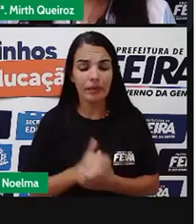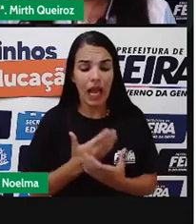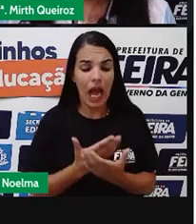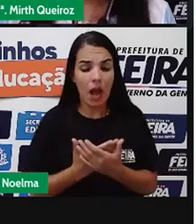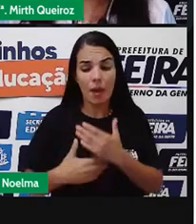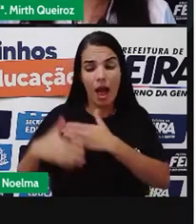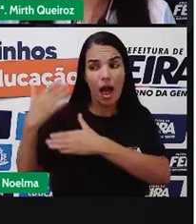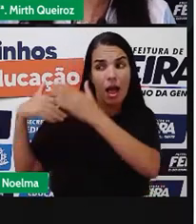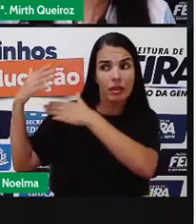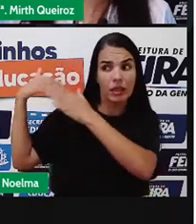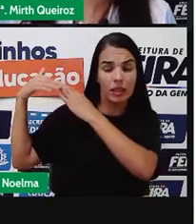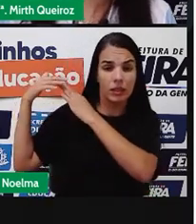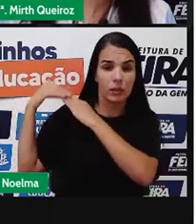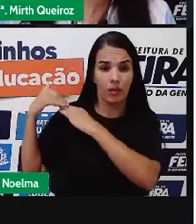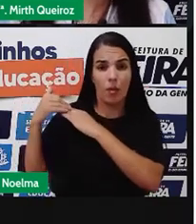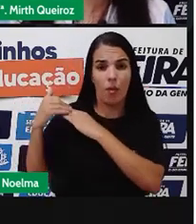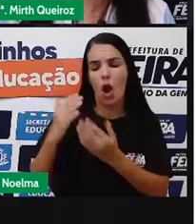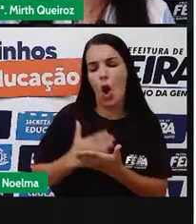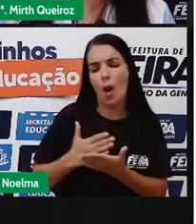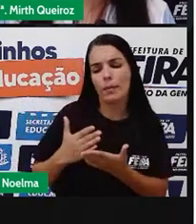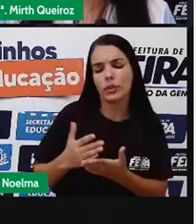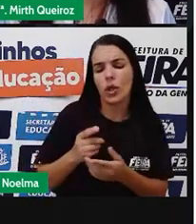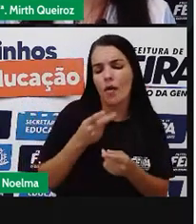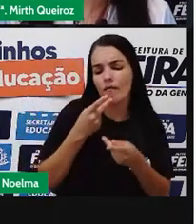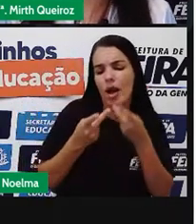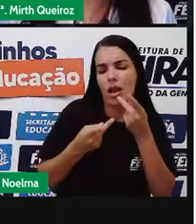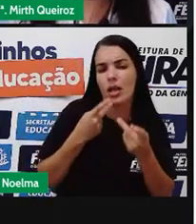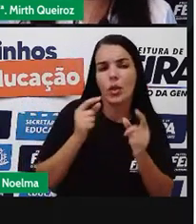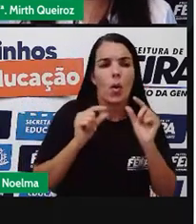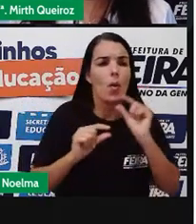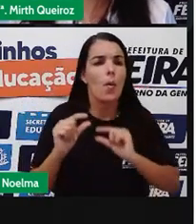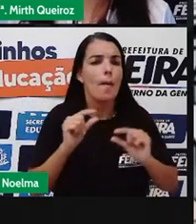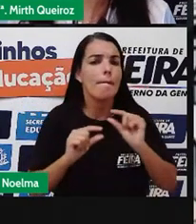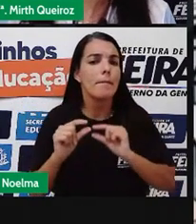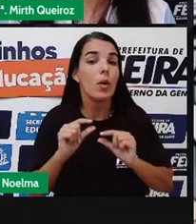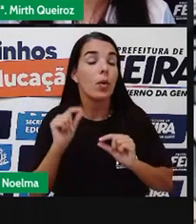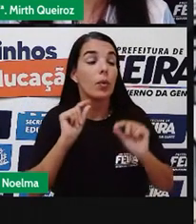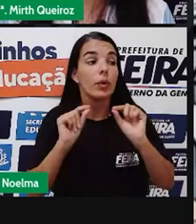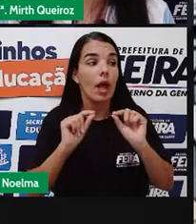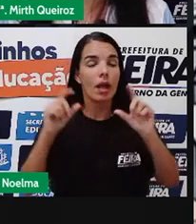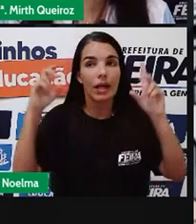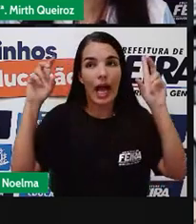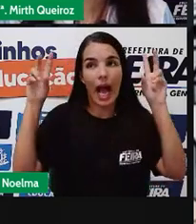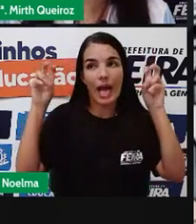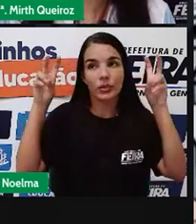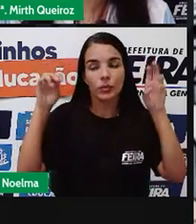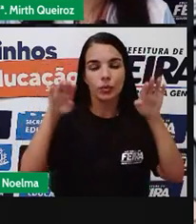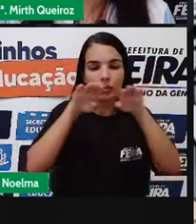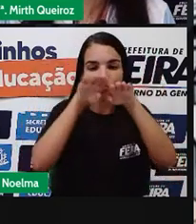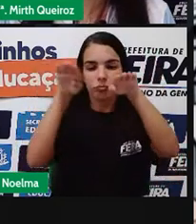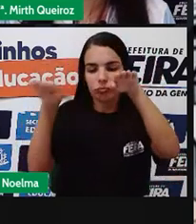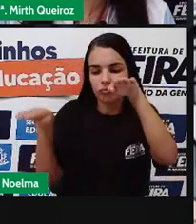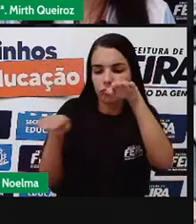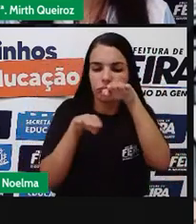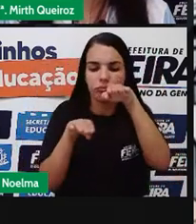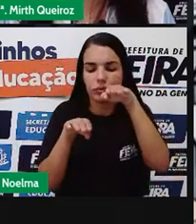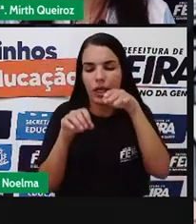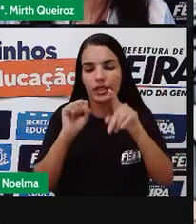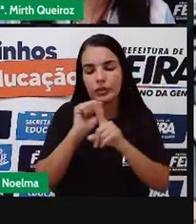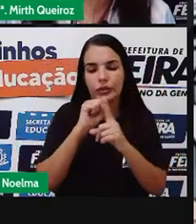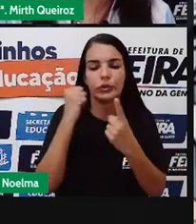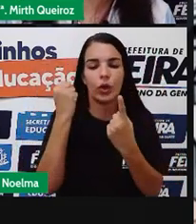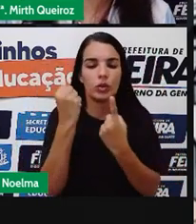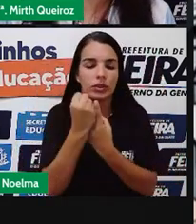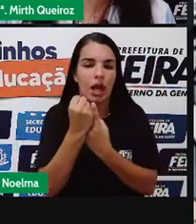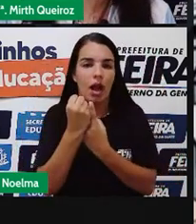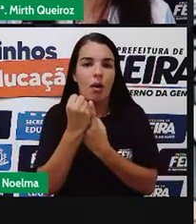nós começamos aí a falar do assunto desigualdade social no Brasil. Quando a